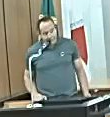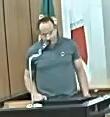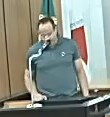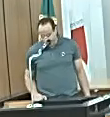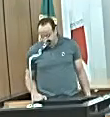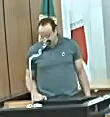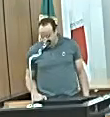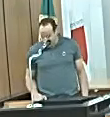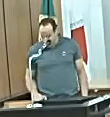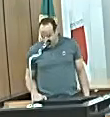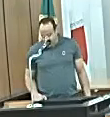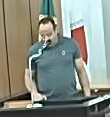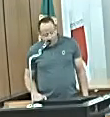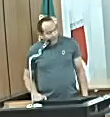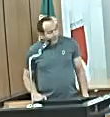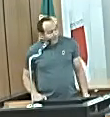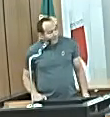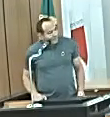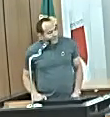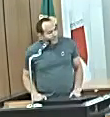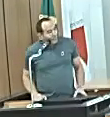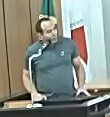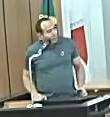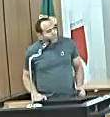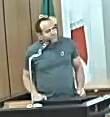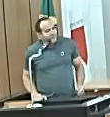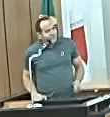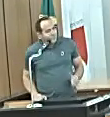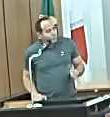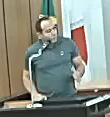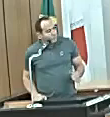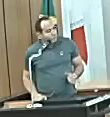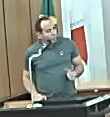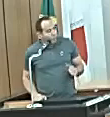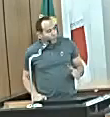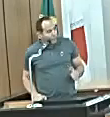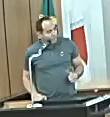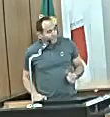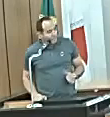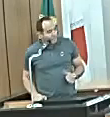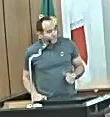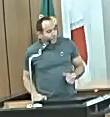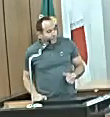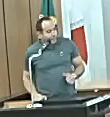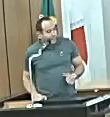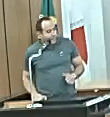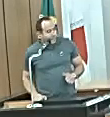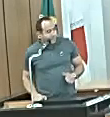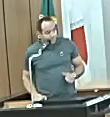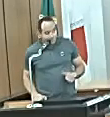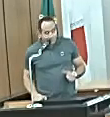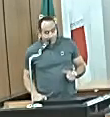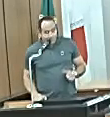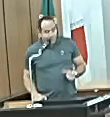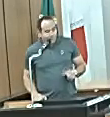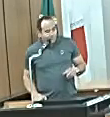lei complementar ela é uma norma de eficácia contida porque ela